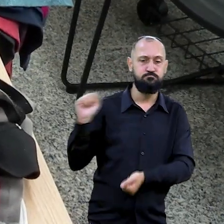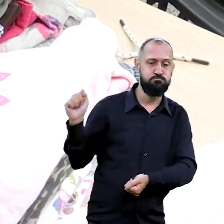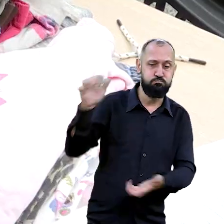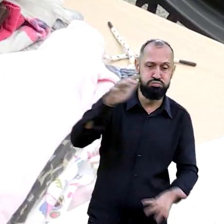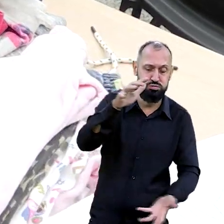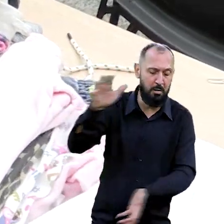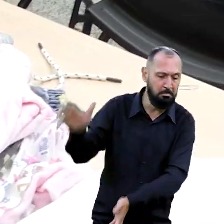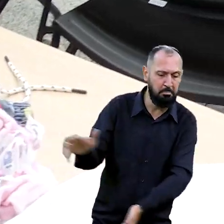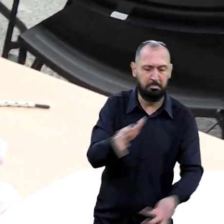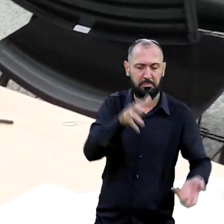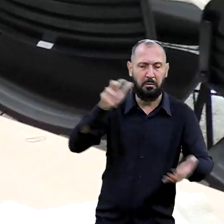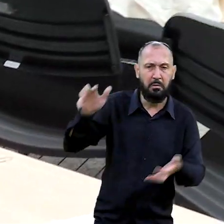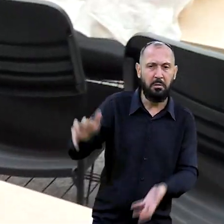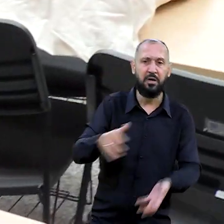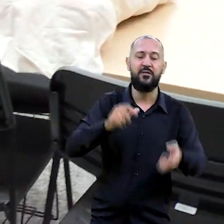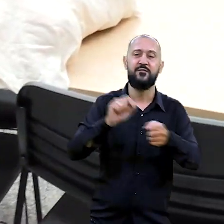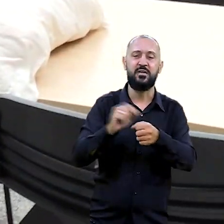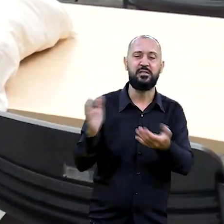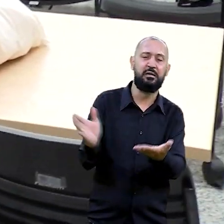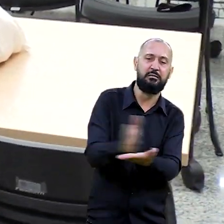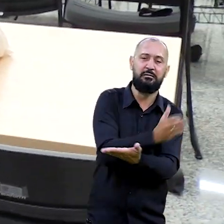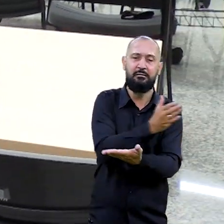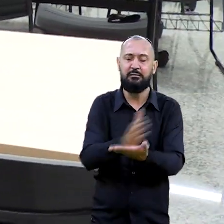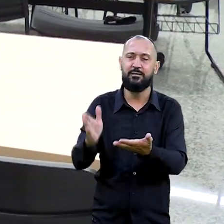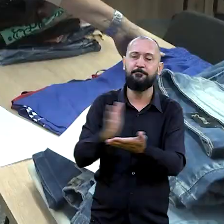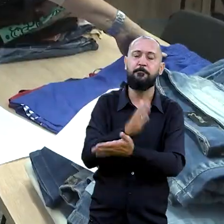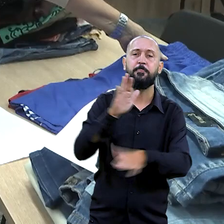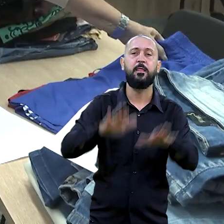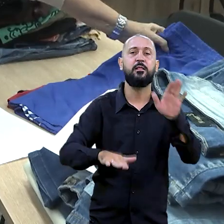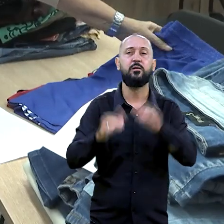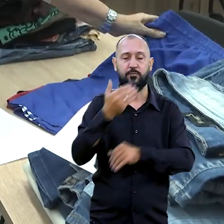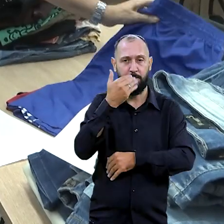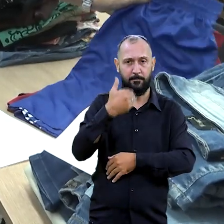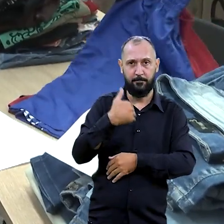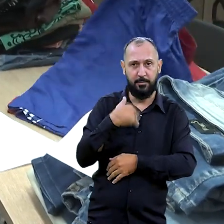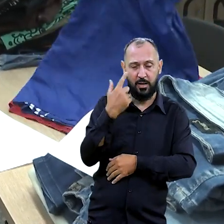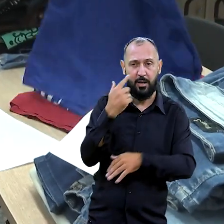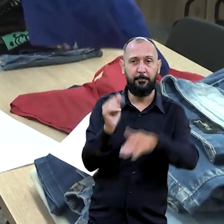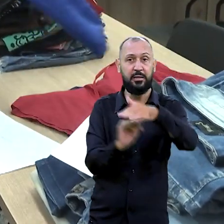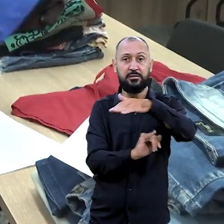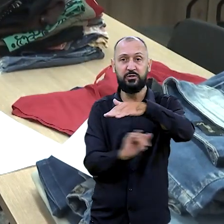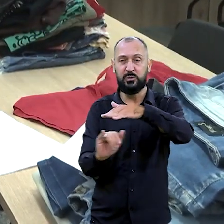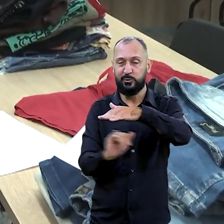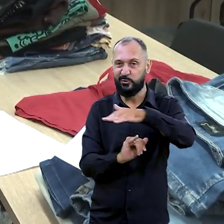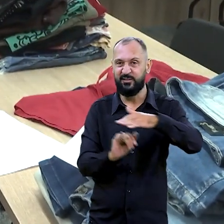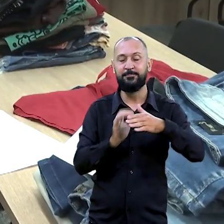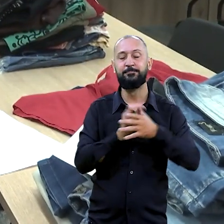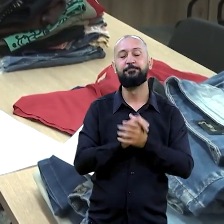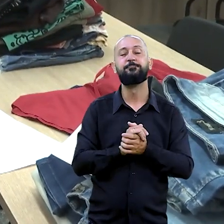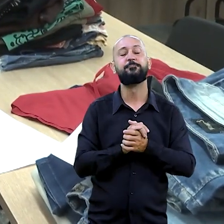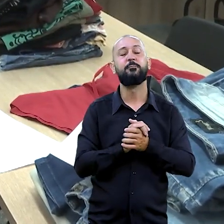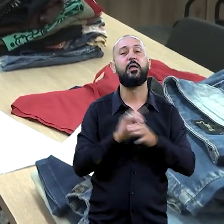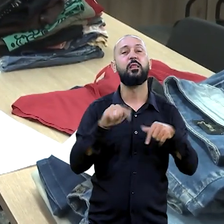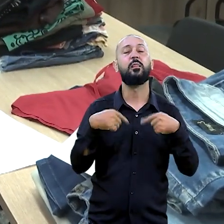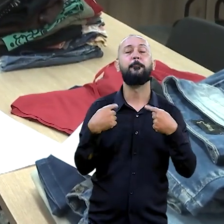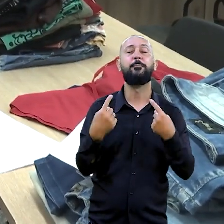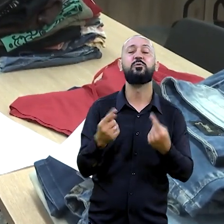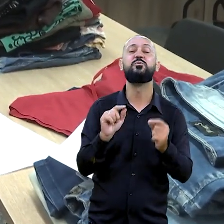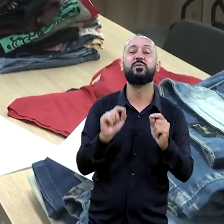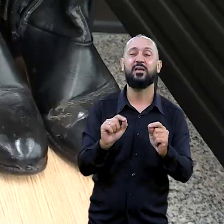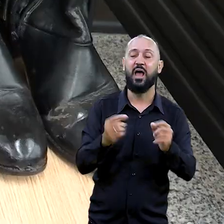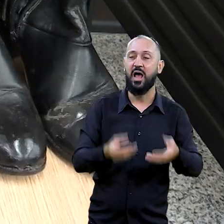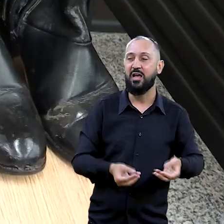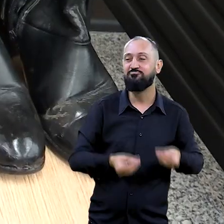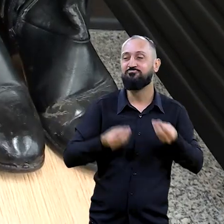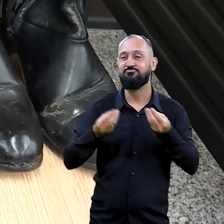também, muitos voluntários, sabe, organizando com a gente, eram, graças a Deus, eram pilhas de agasalhos e cobertores, e a gente fazendo a separação